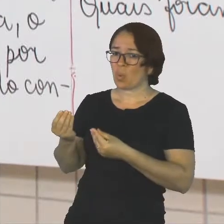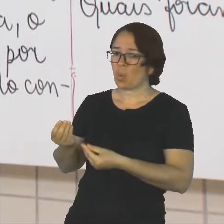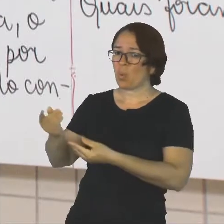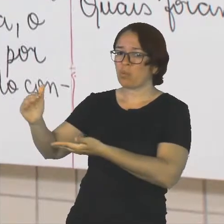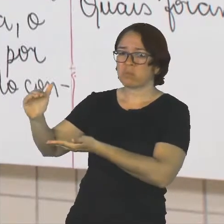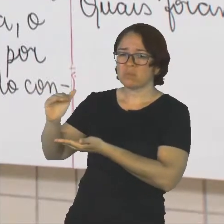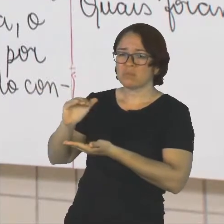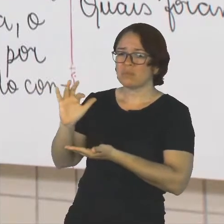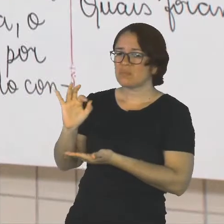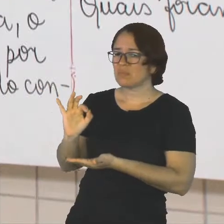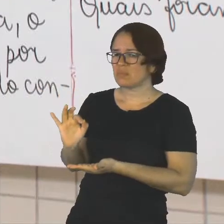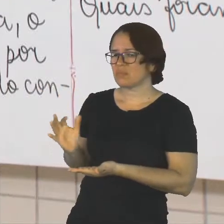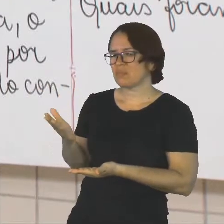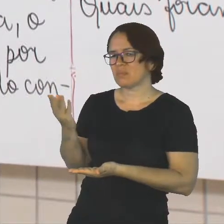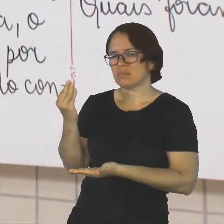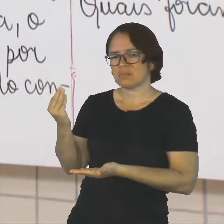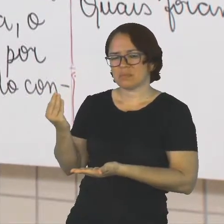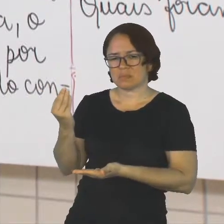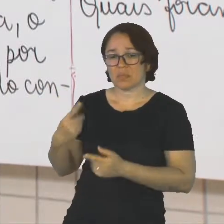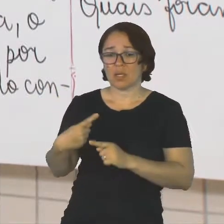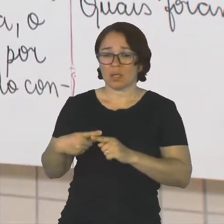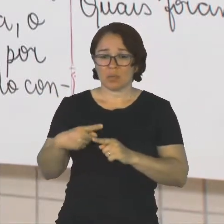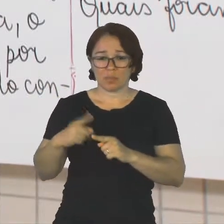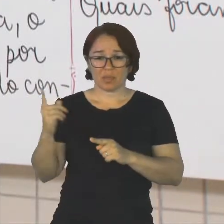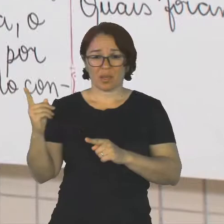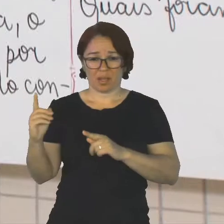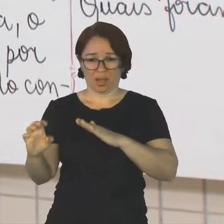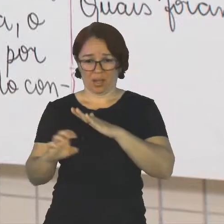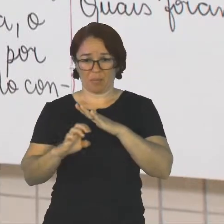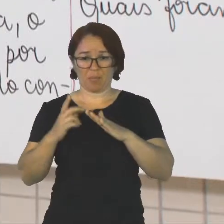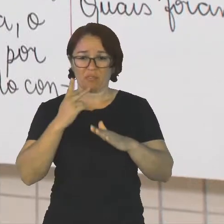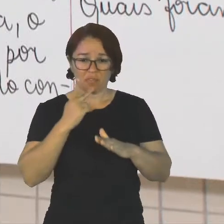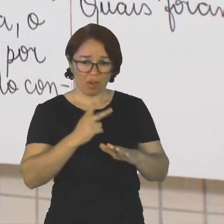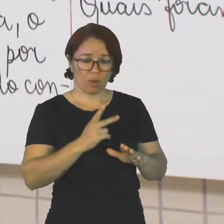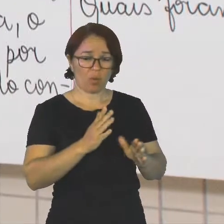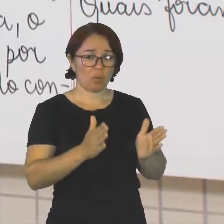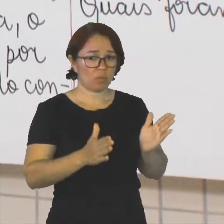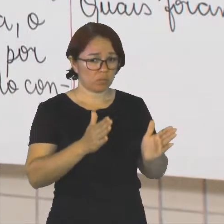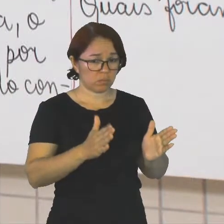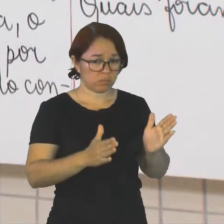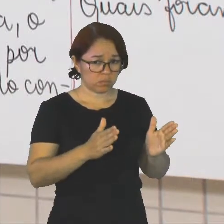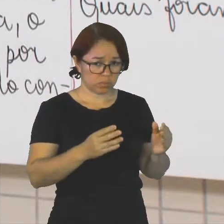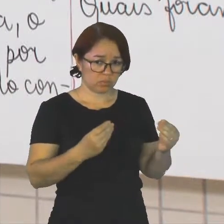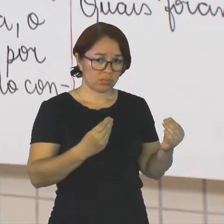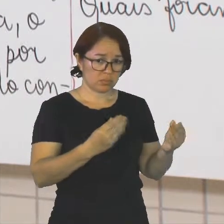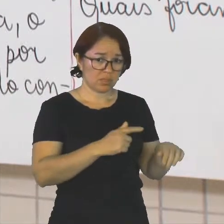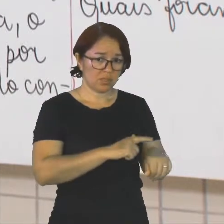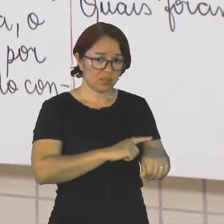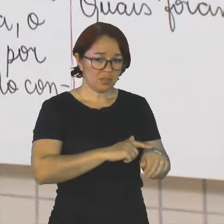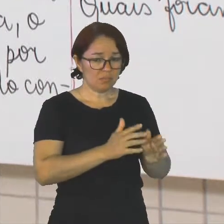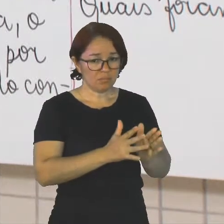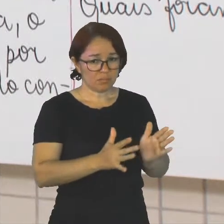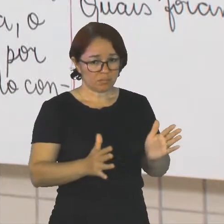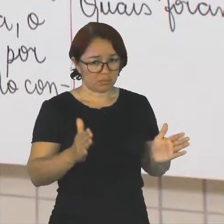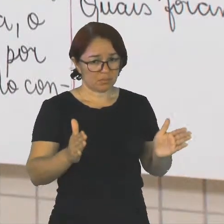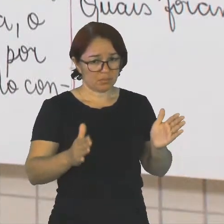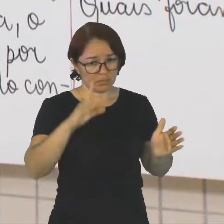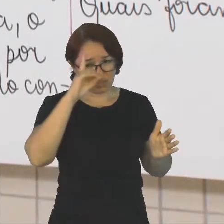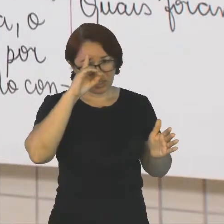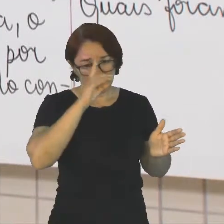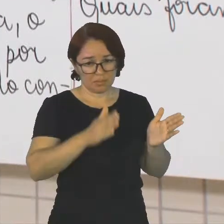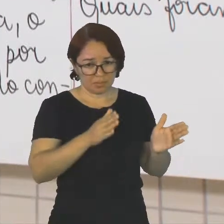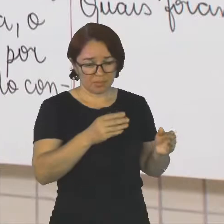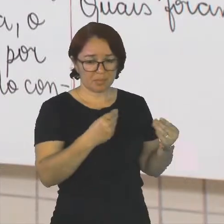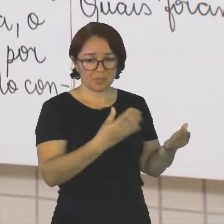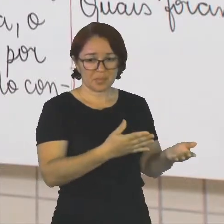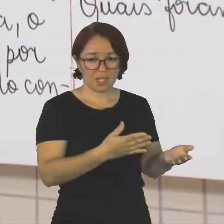prestado pela empresa, porque a empresa prometeu que ele receberia a bicicleta dentro de um determinado prazo e ele não recebeu. Tá? Então, quais